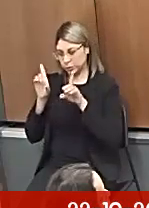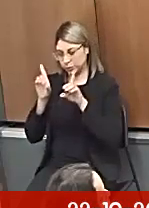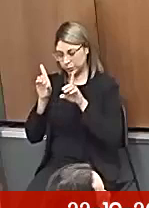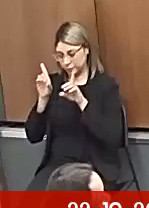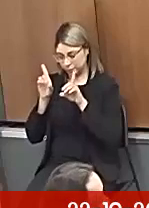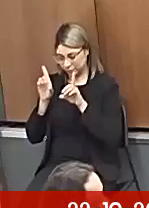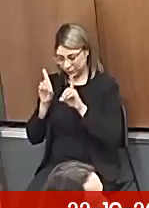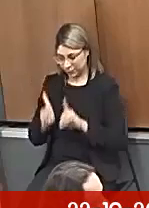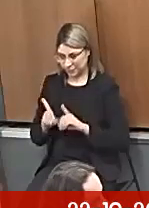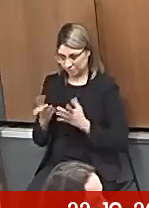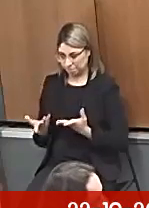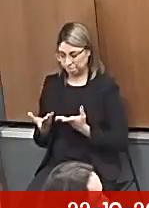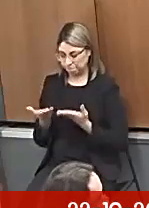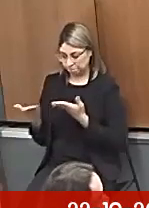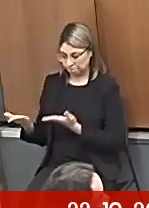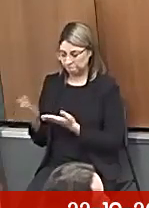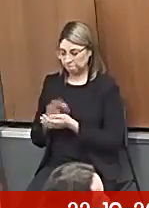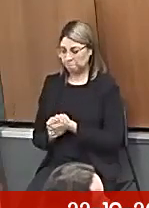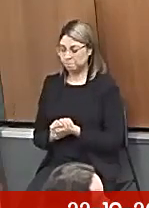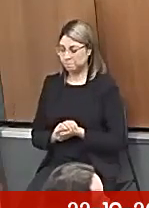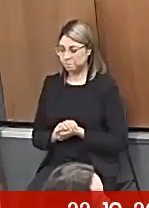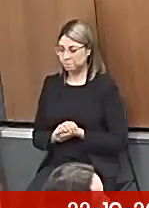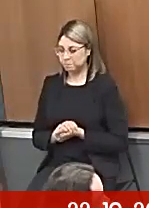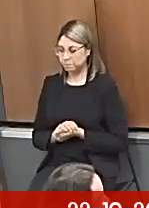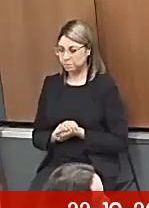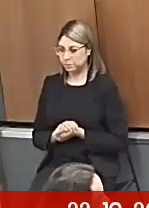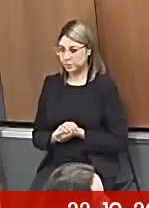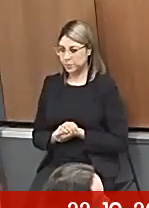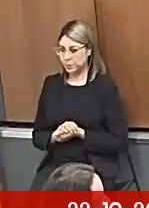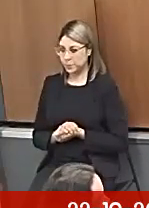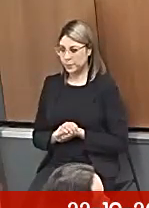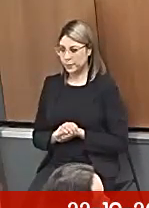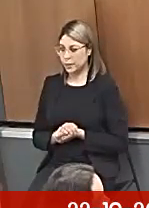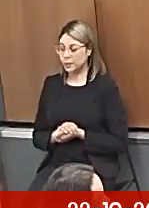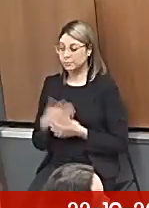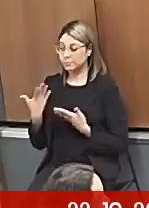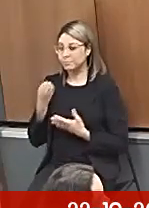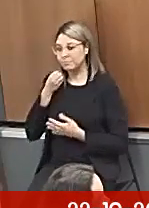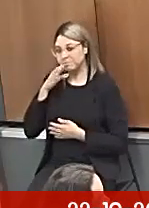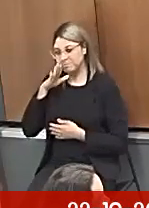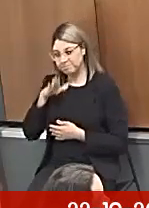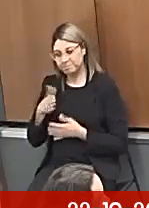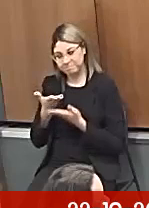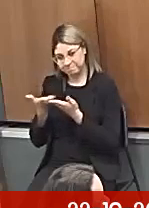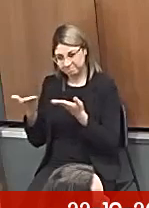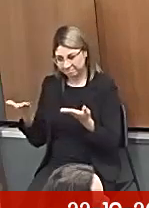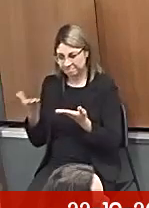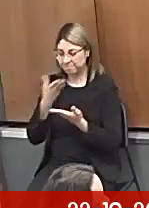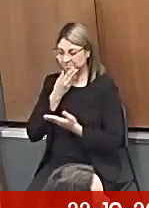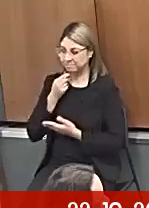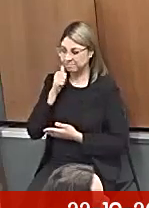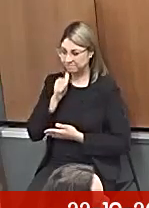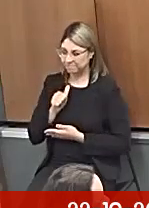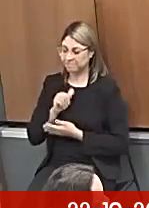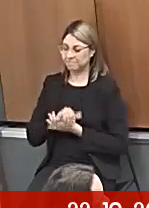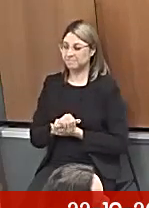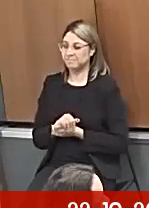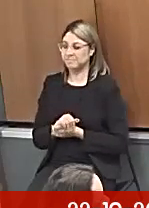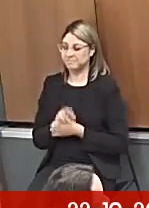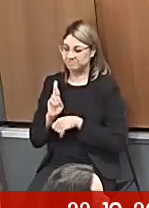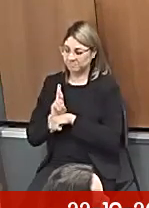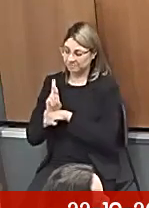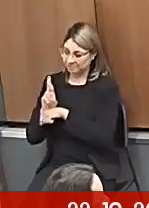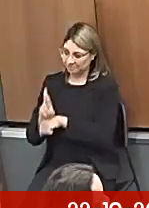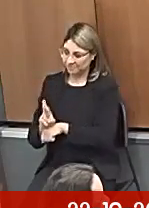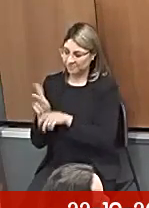Roberto. Agora não, falando. Boa tarde a todas e todos. Em nome